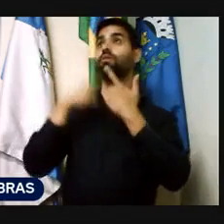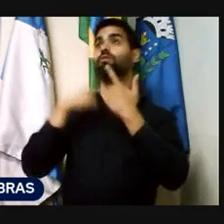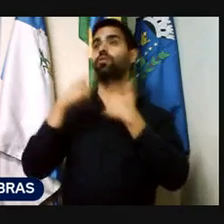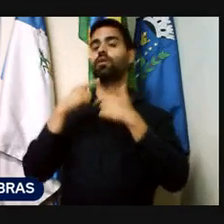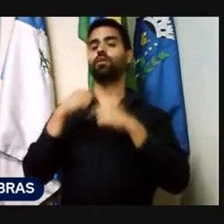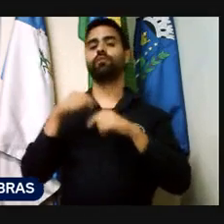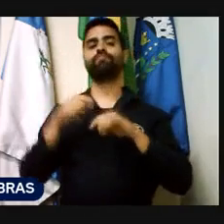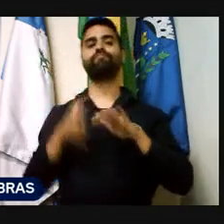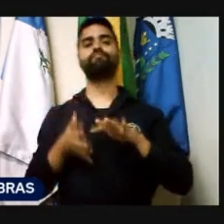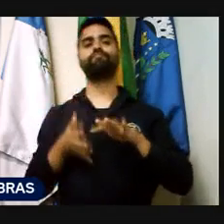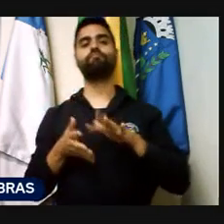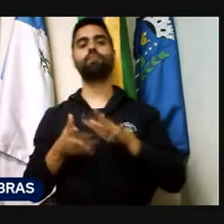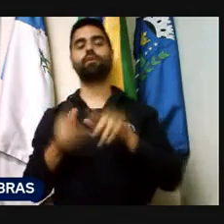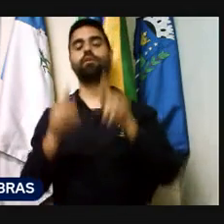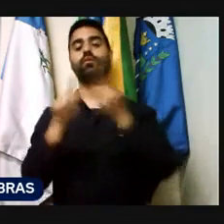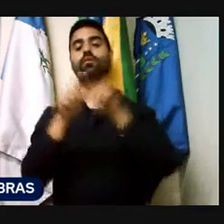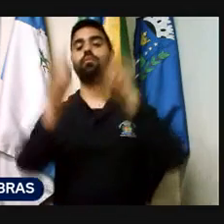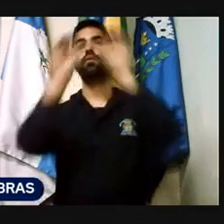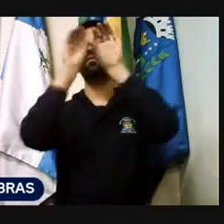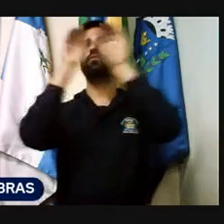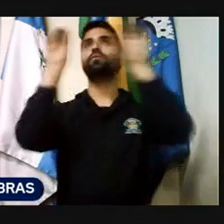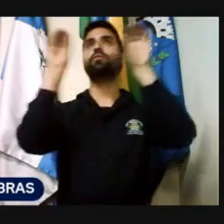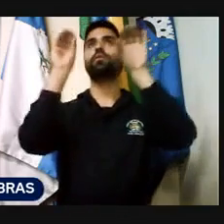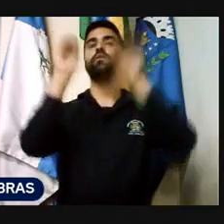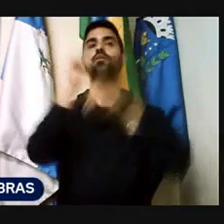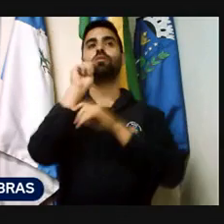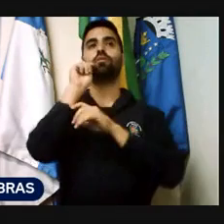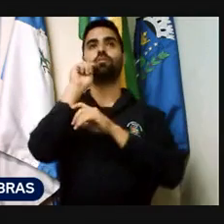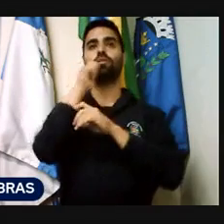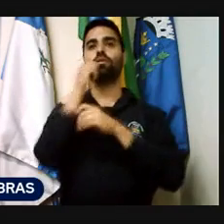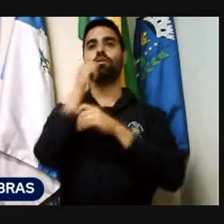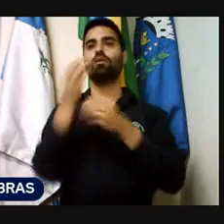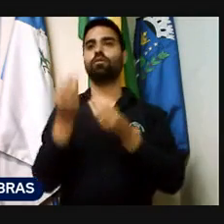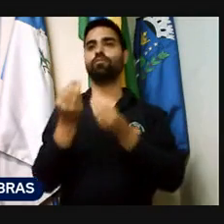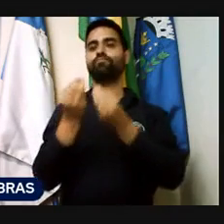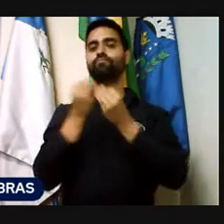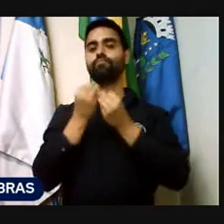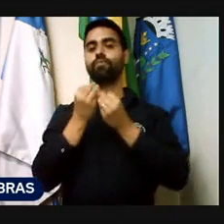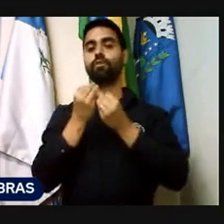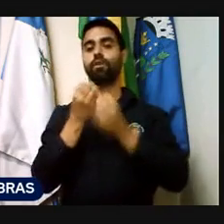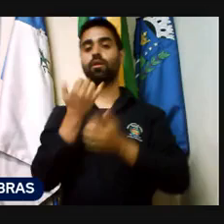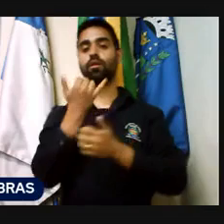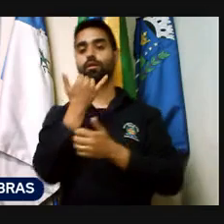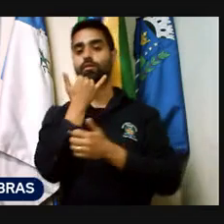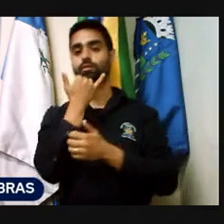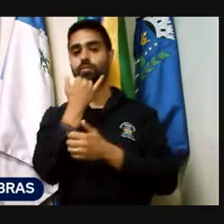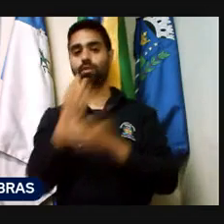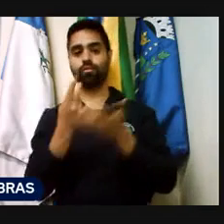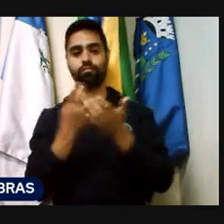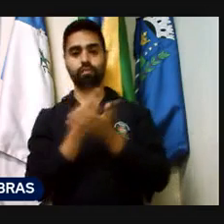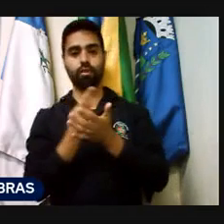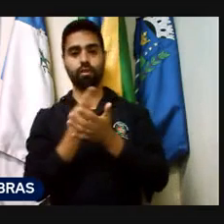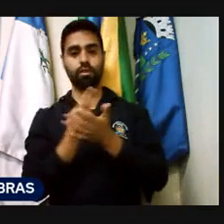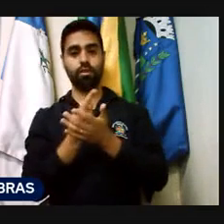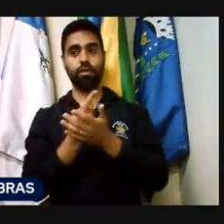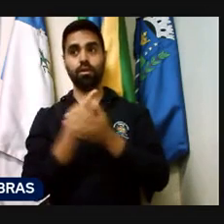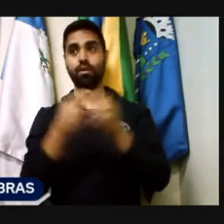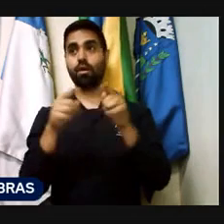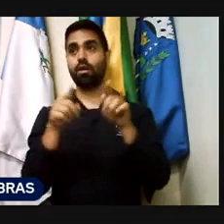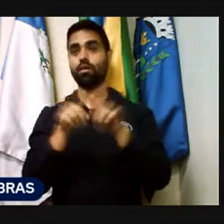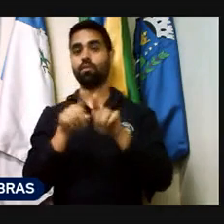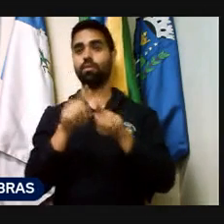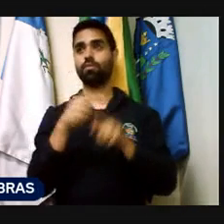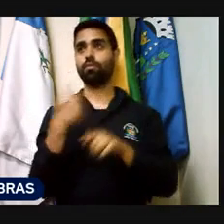feita a vossa vontade, assim na terra como no céu. O pão nosso de cada dia nos dai hoje. Perdoai as